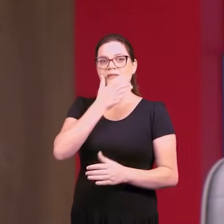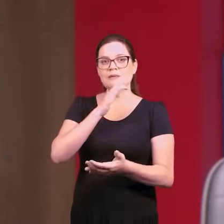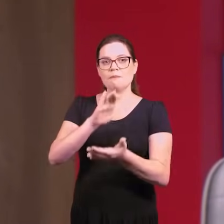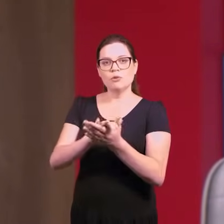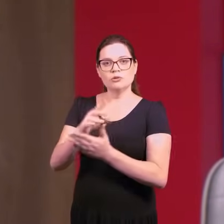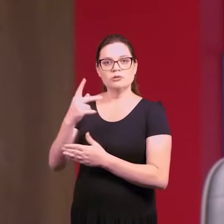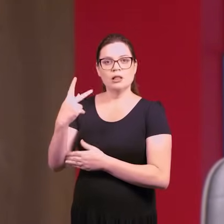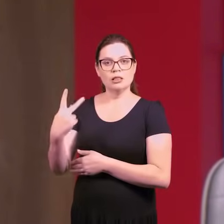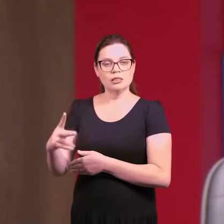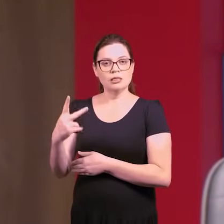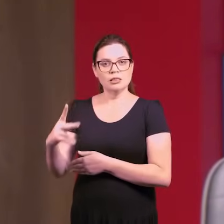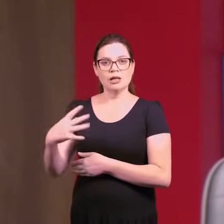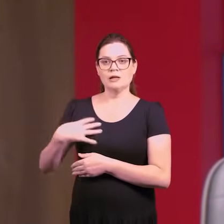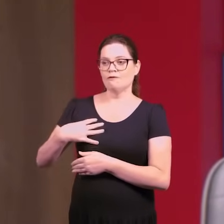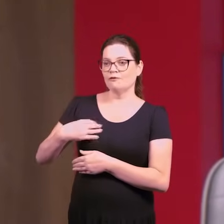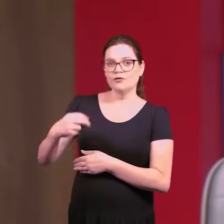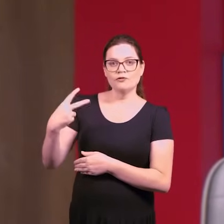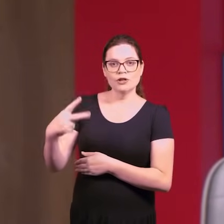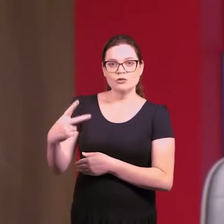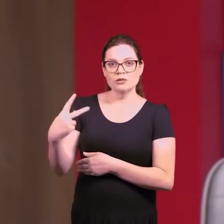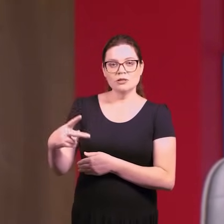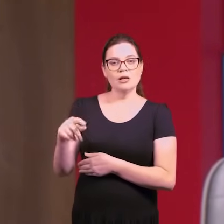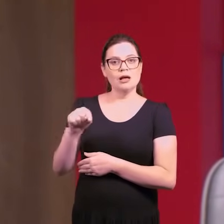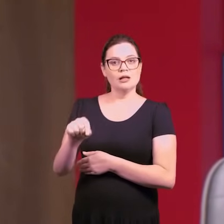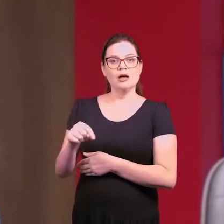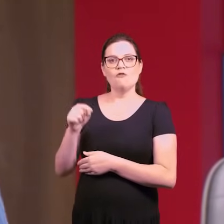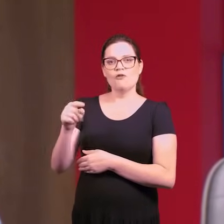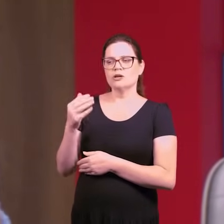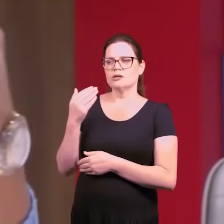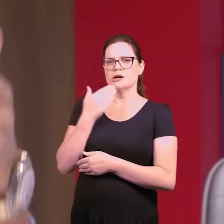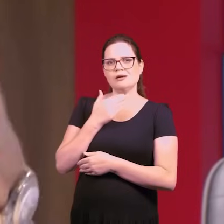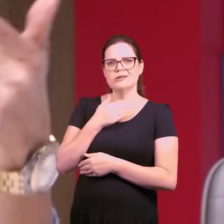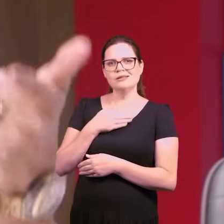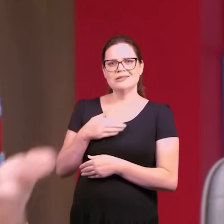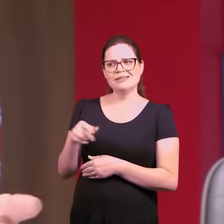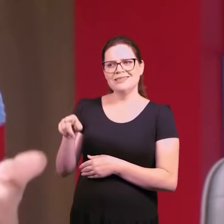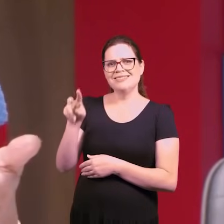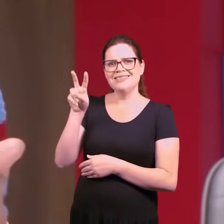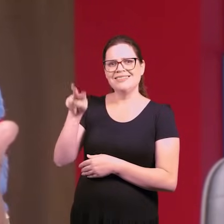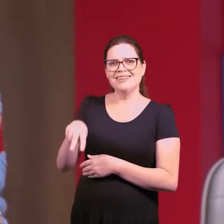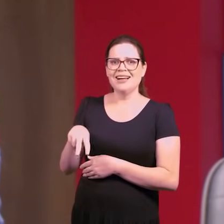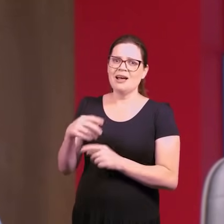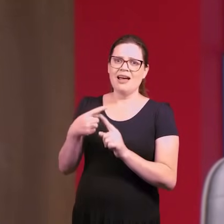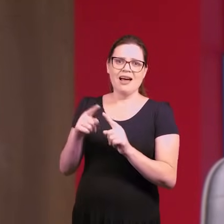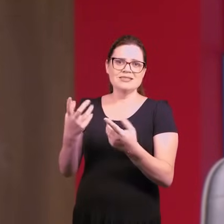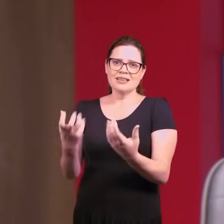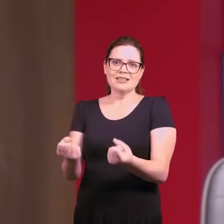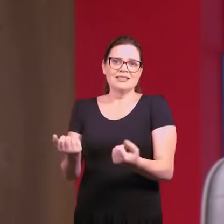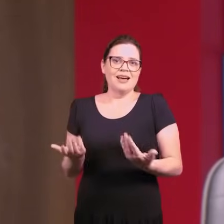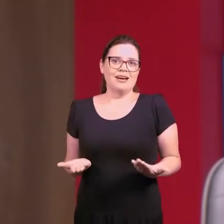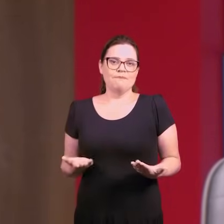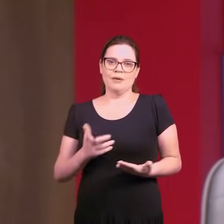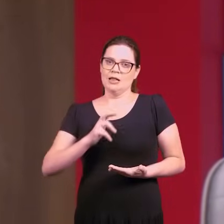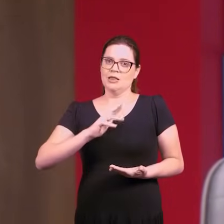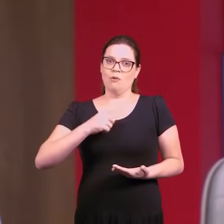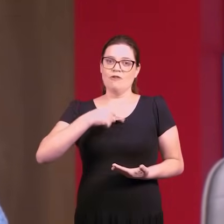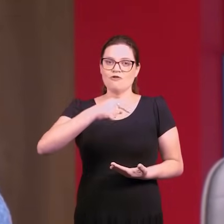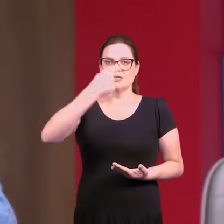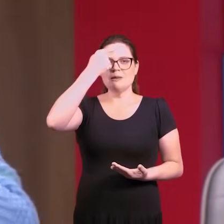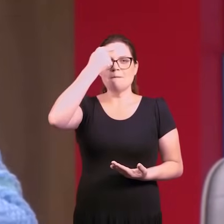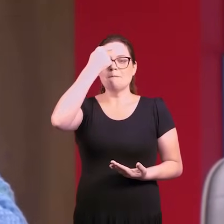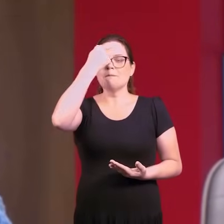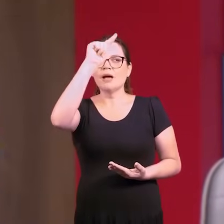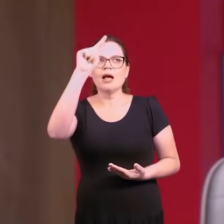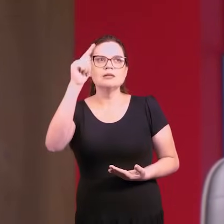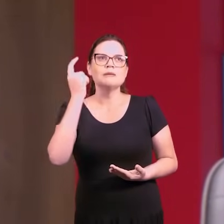esposo, até mesmo o filho, como ele é, não do jeito que você queria que ele fosse. Então, isso já é um passo muito